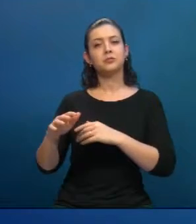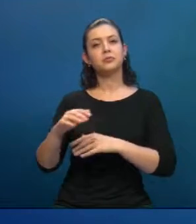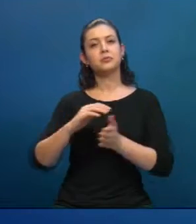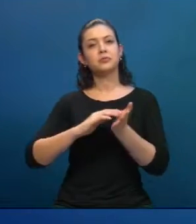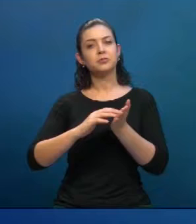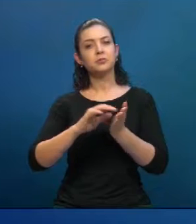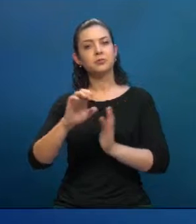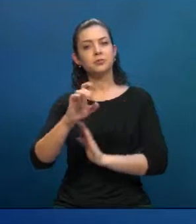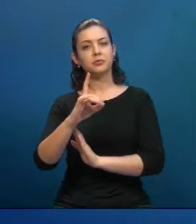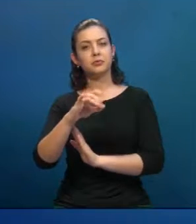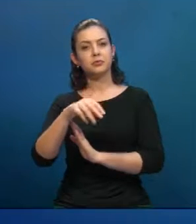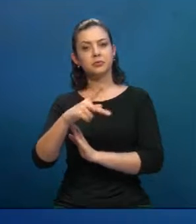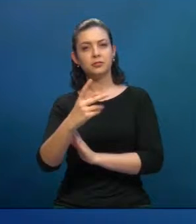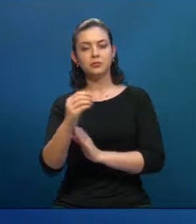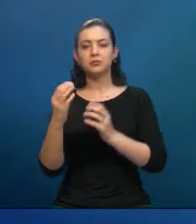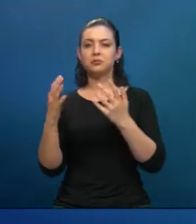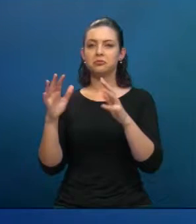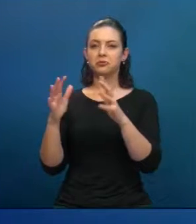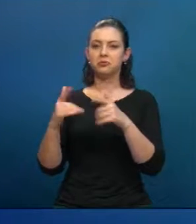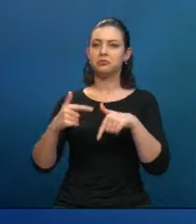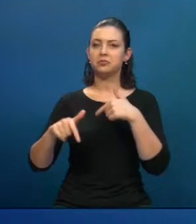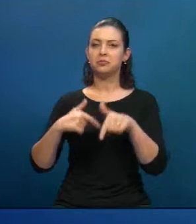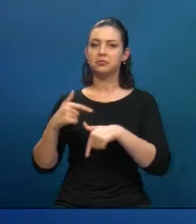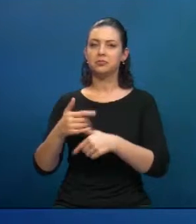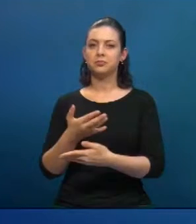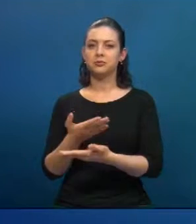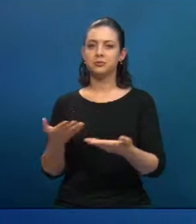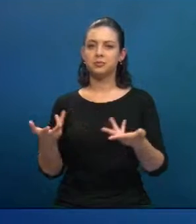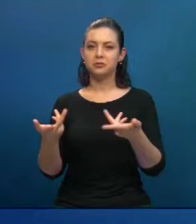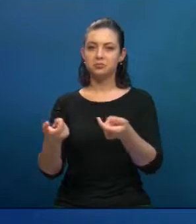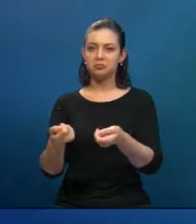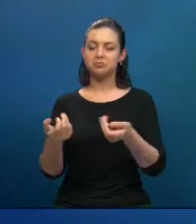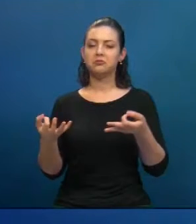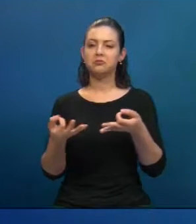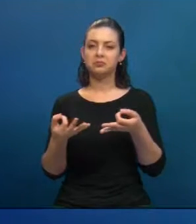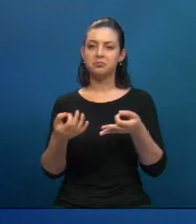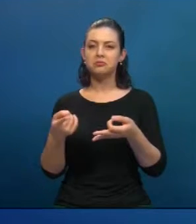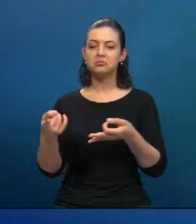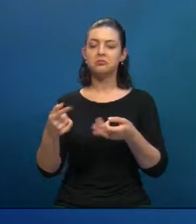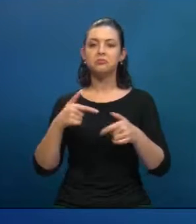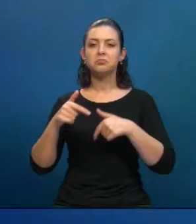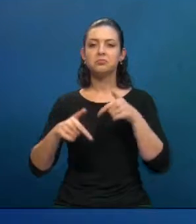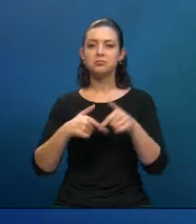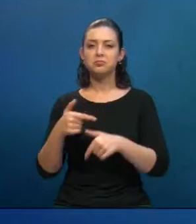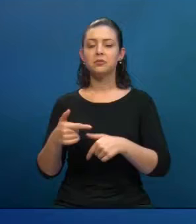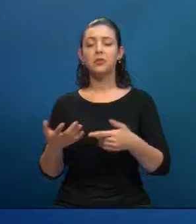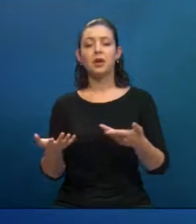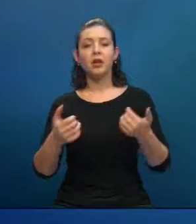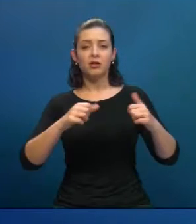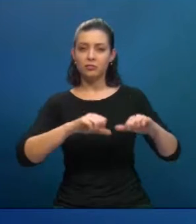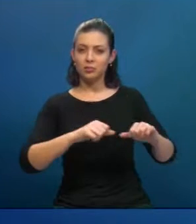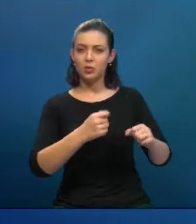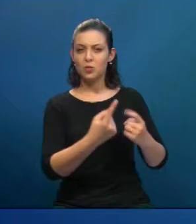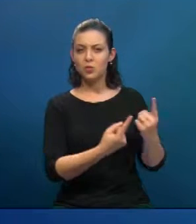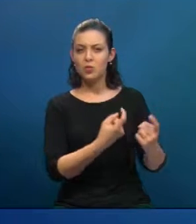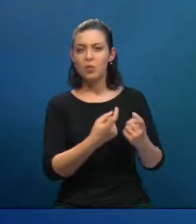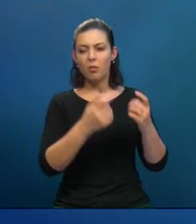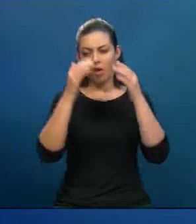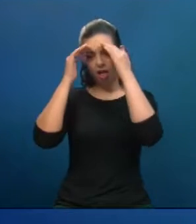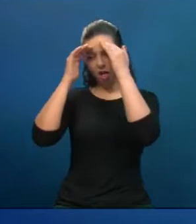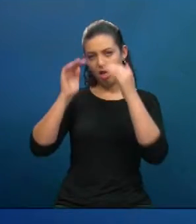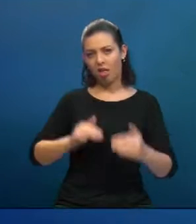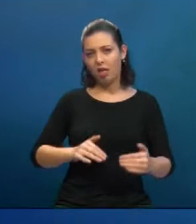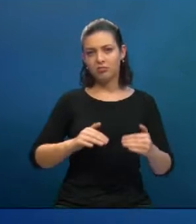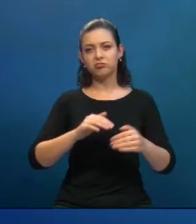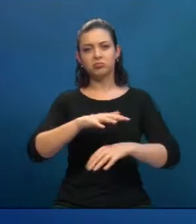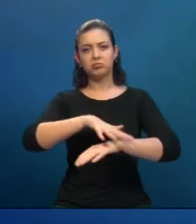o secretário edinho guedes parabéns pra você sair para o trabalho e é isso mesmo é com um infelizmente as pessoas não respeitam a